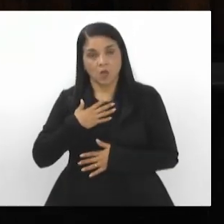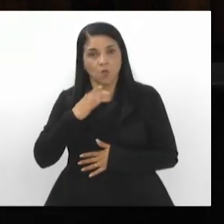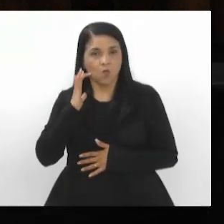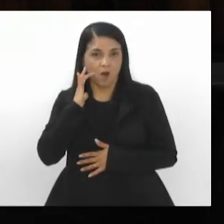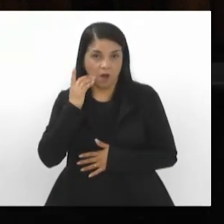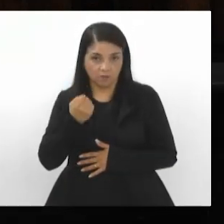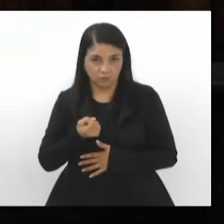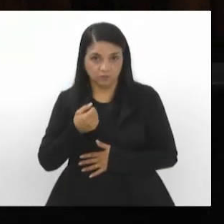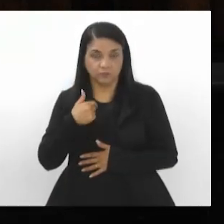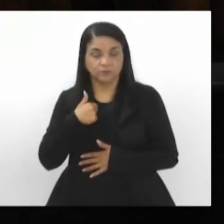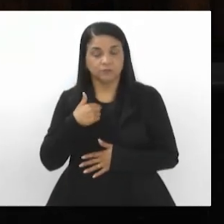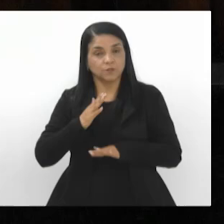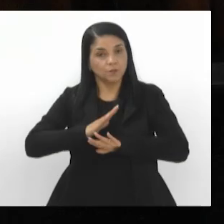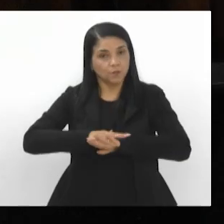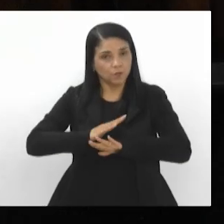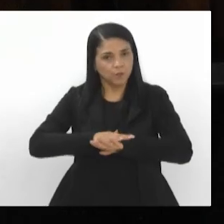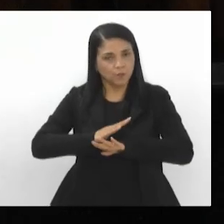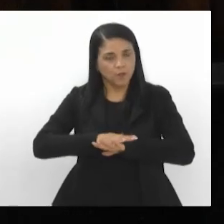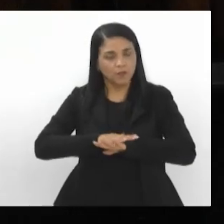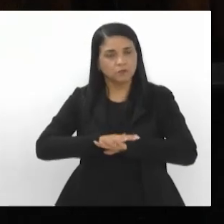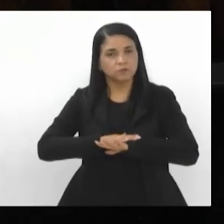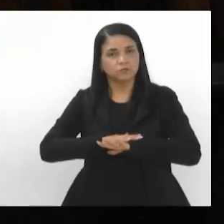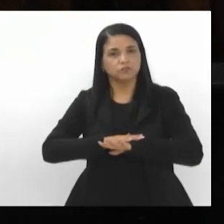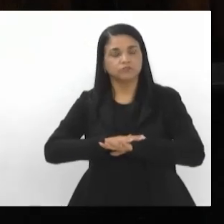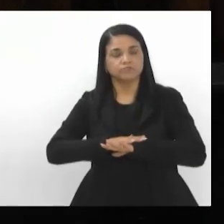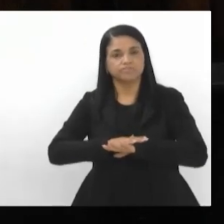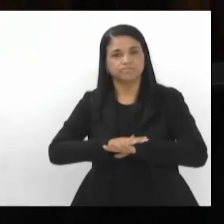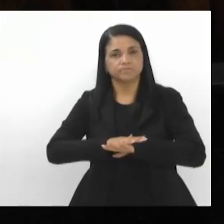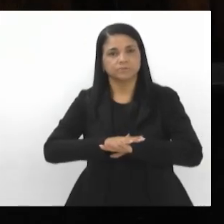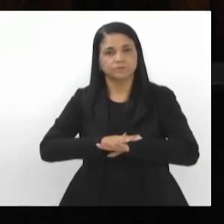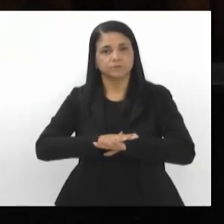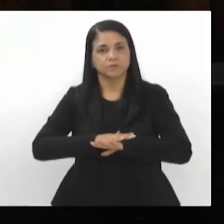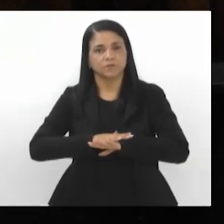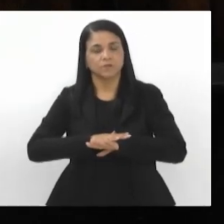nós temos que, nesse momento, descer do palanque eleitoral